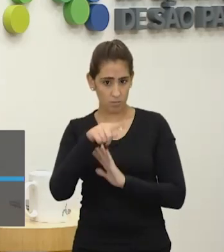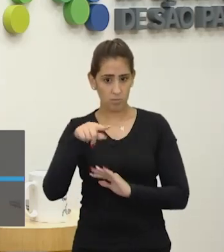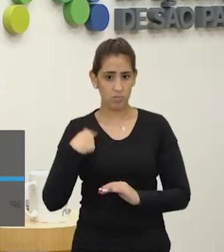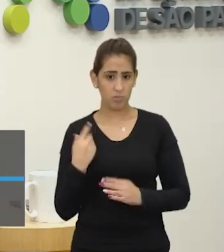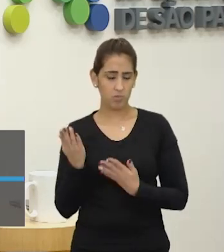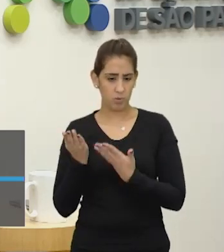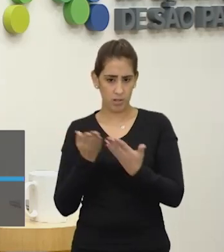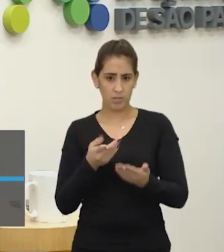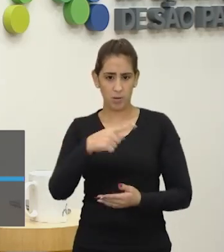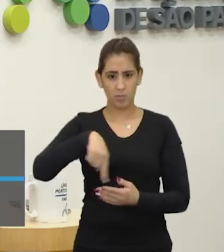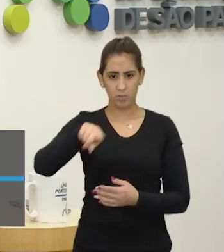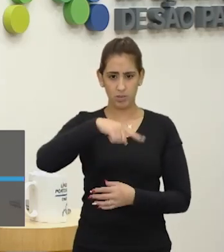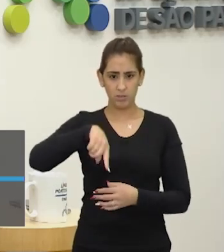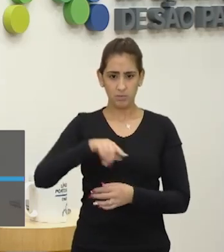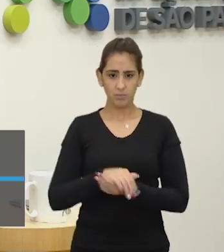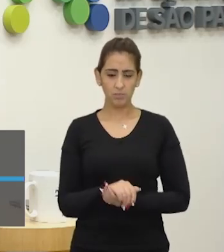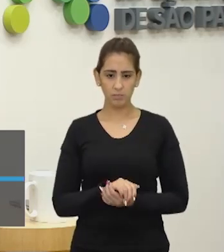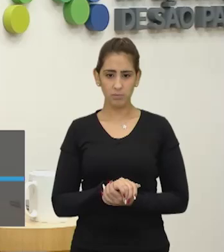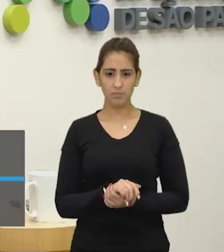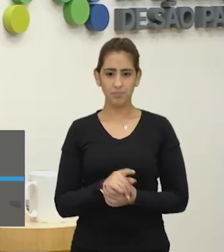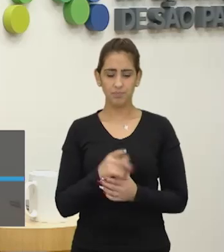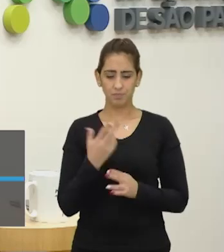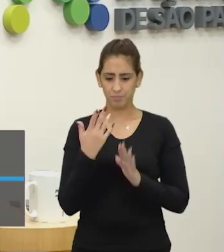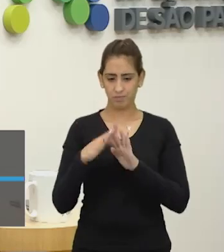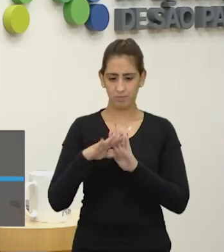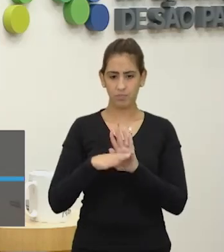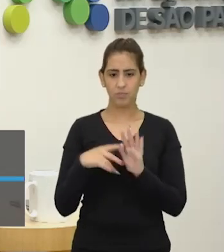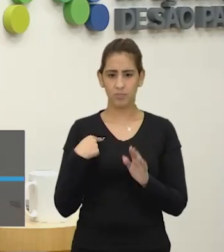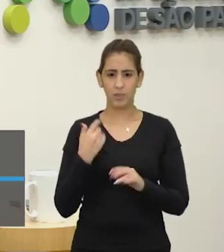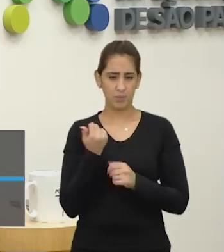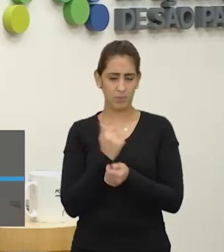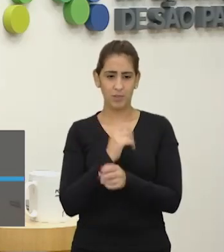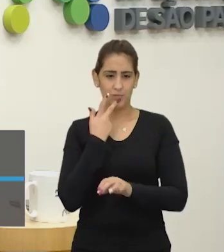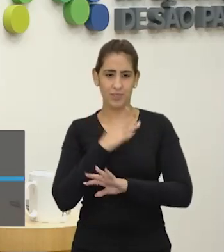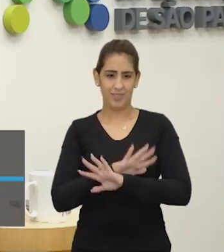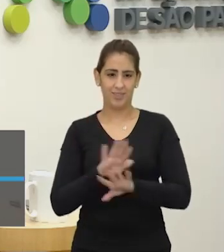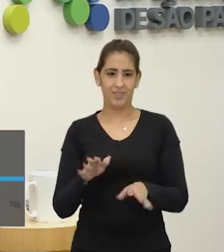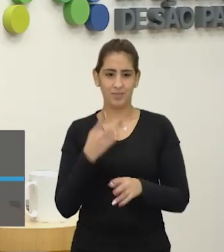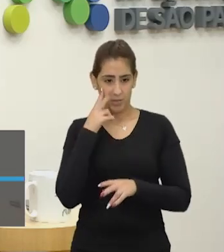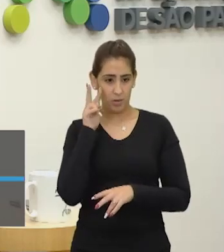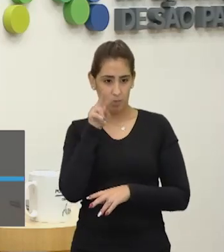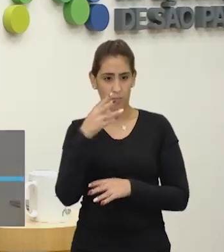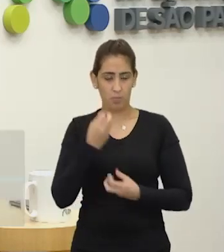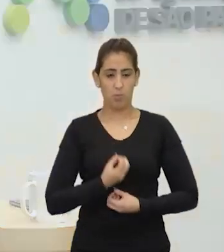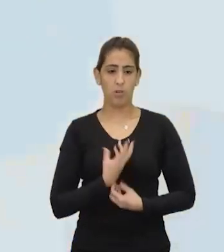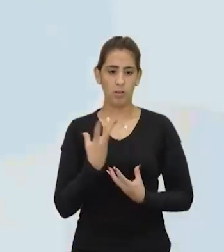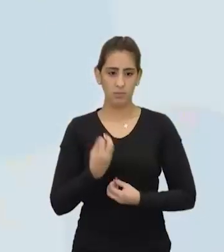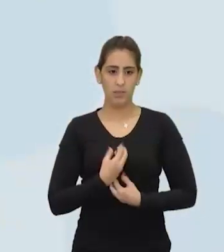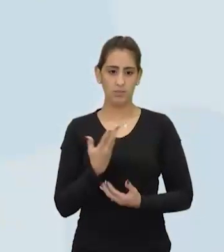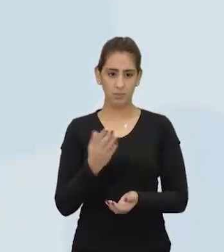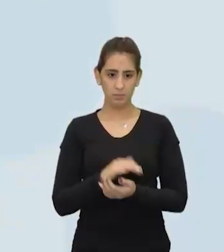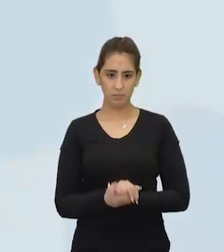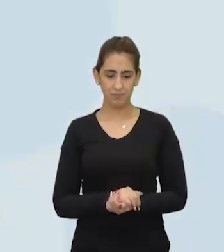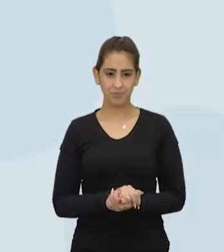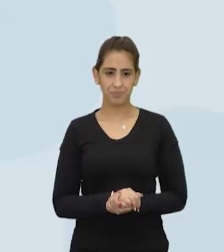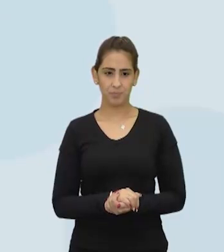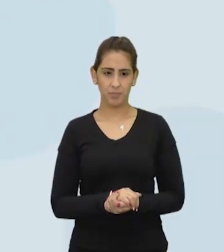vocês Augusto dos Anjos de maneira sensacional. Vou parar de falar sobre ele. Vamos ler um poema dele? Olha só.